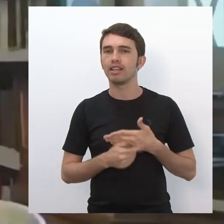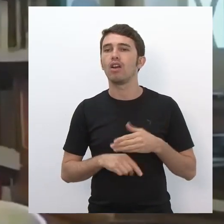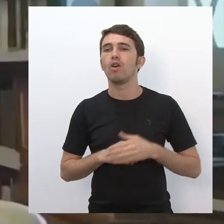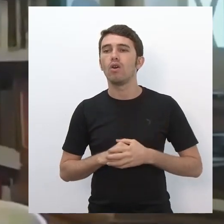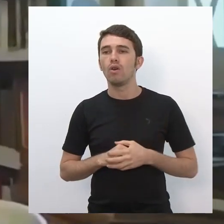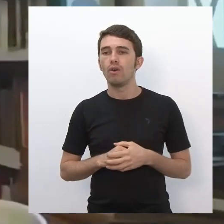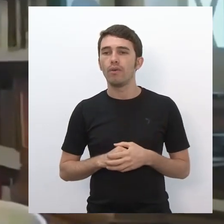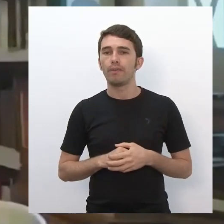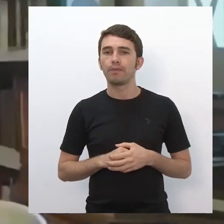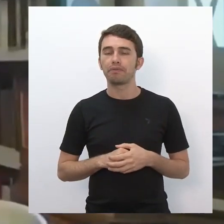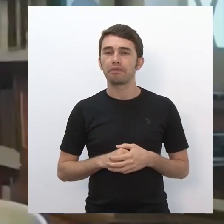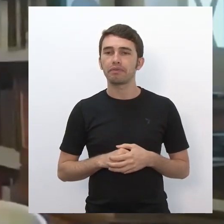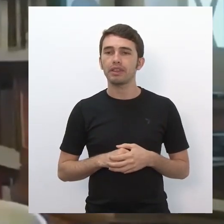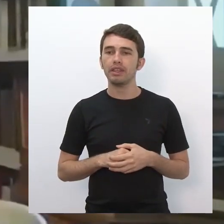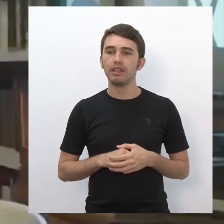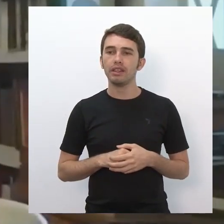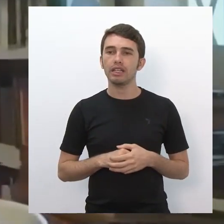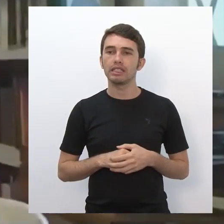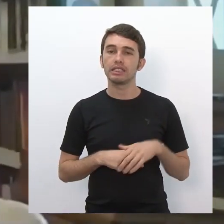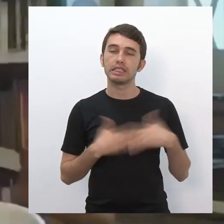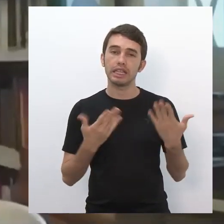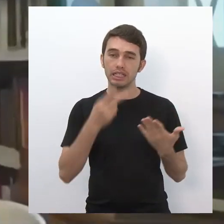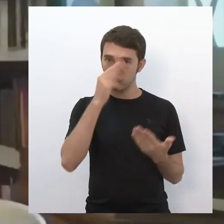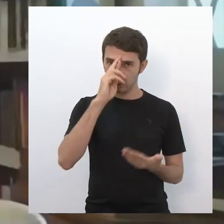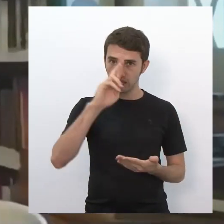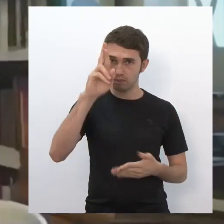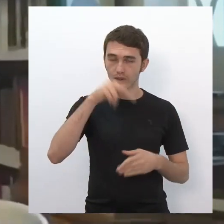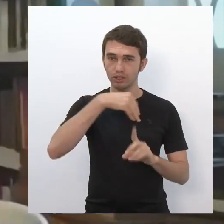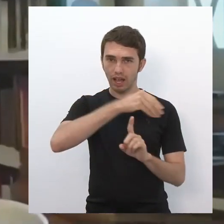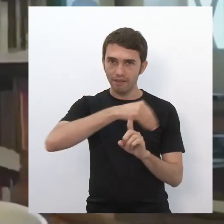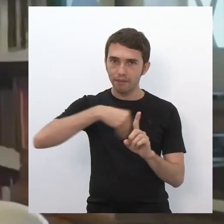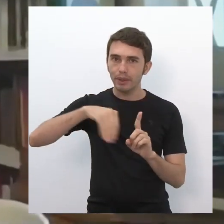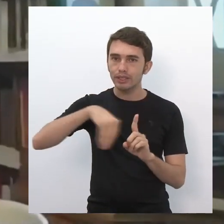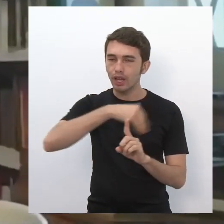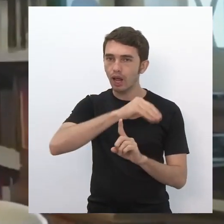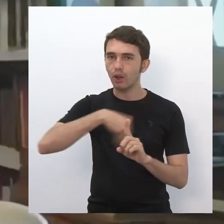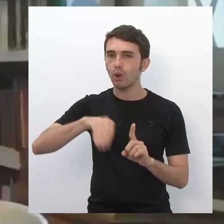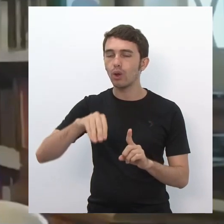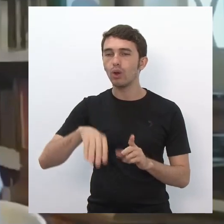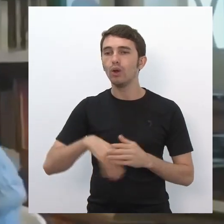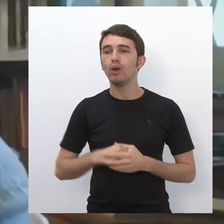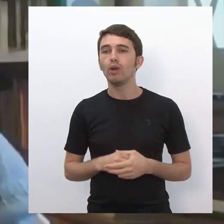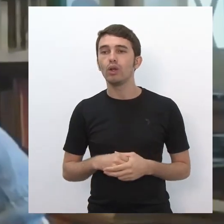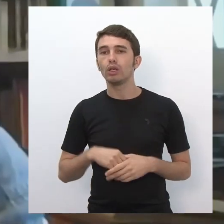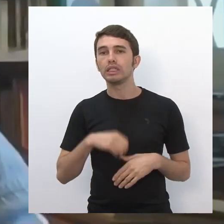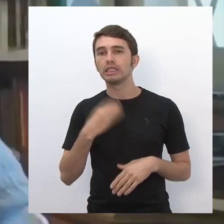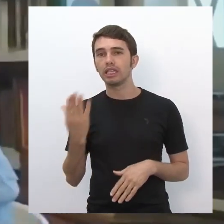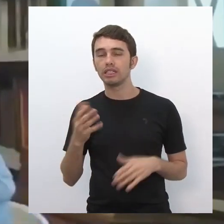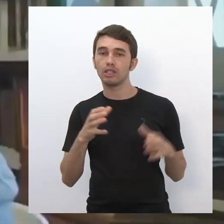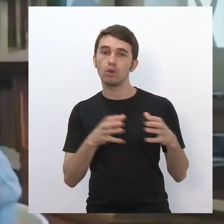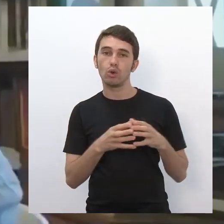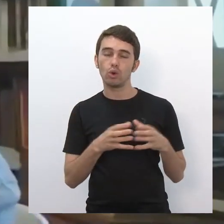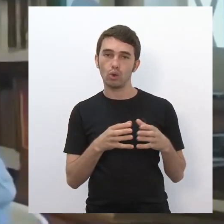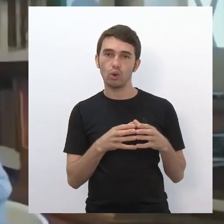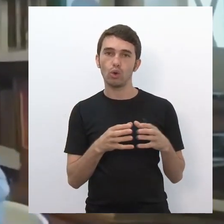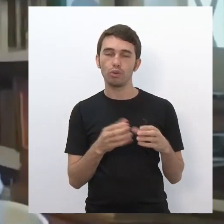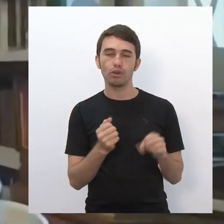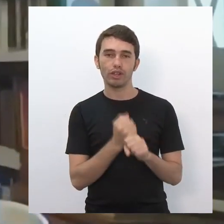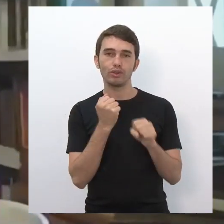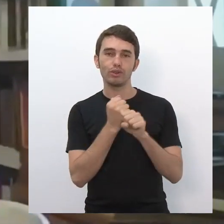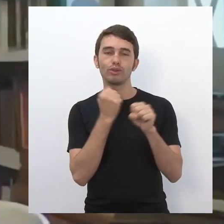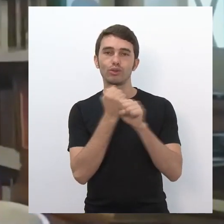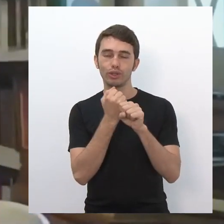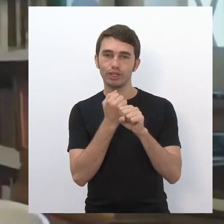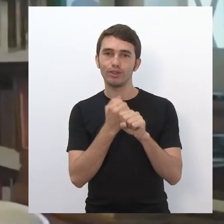seja do mediador do clube de leitura, seja do grupo que vai se construindo,